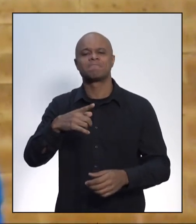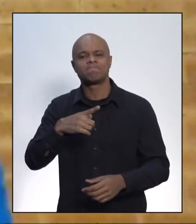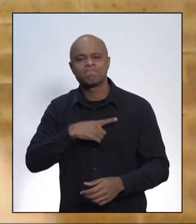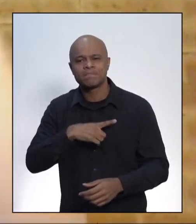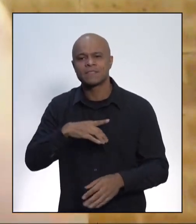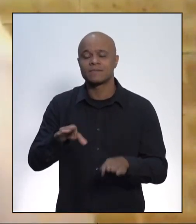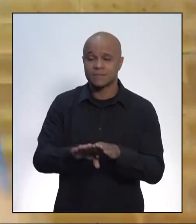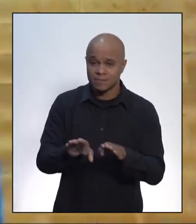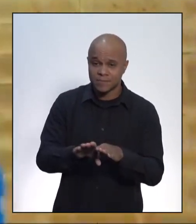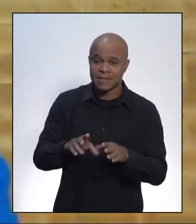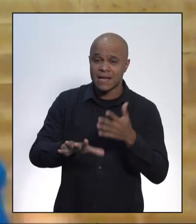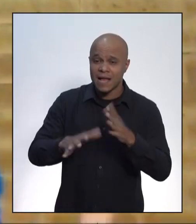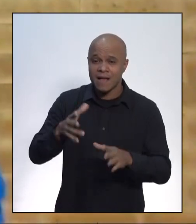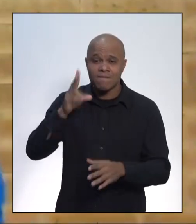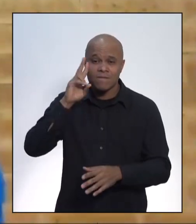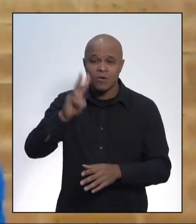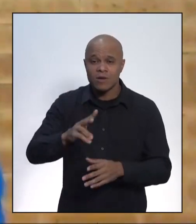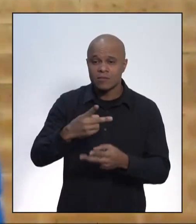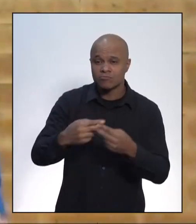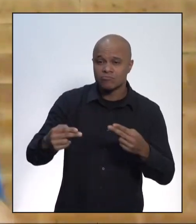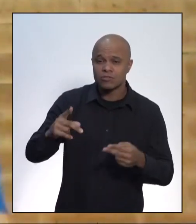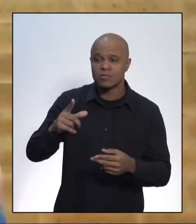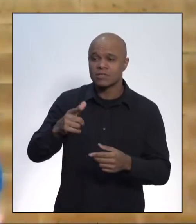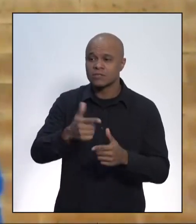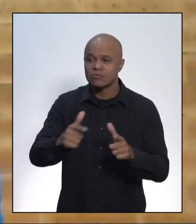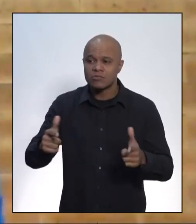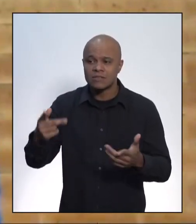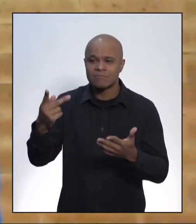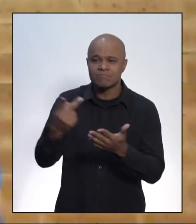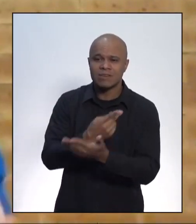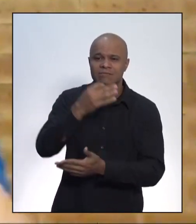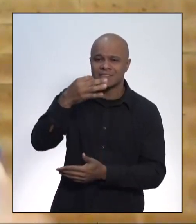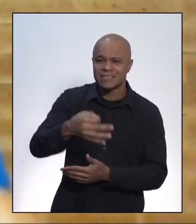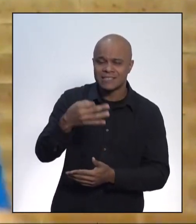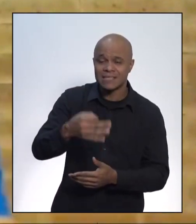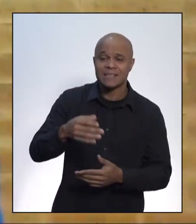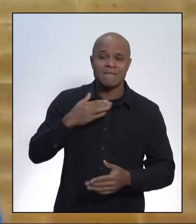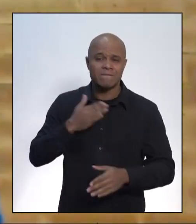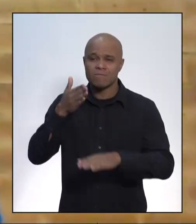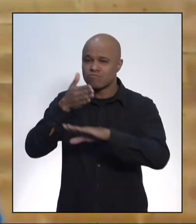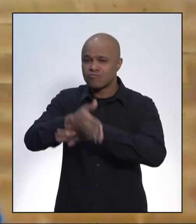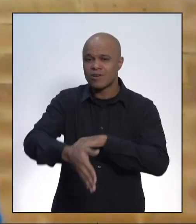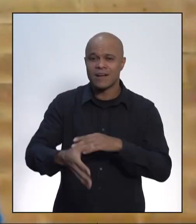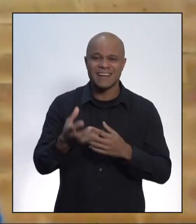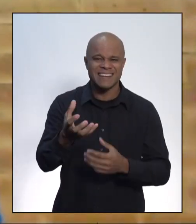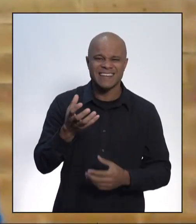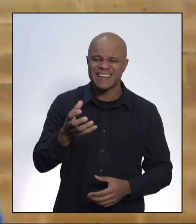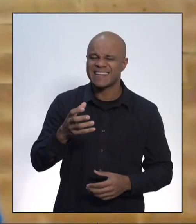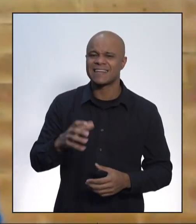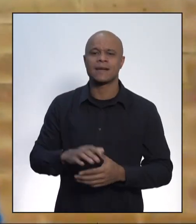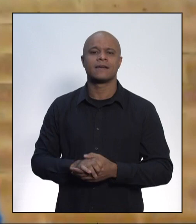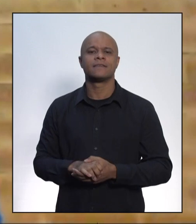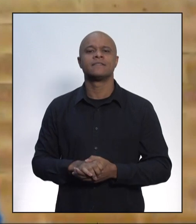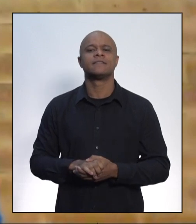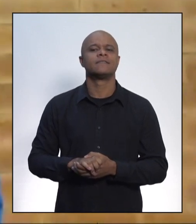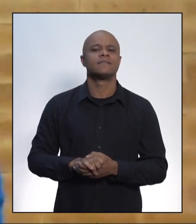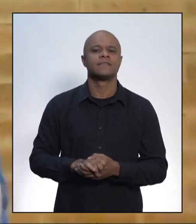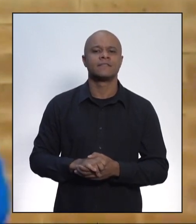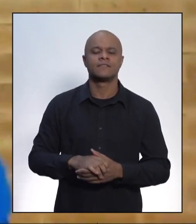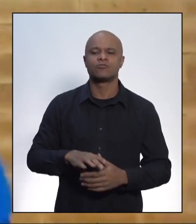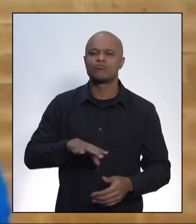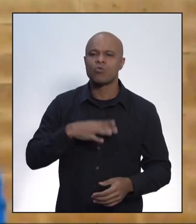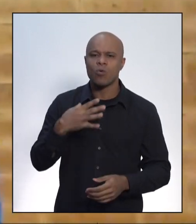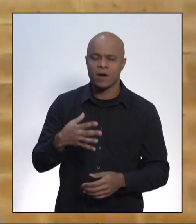precisa olhar, às vezes, para algo que é incerto e falar: meu, eu vou para dentro, eu vou com tudo aqui. E eu lembro que